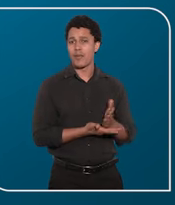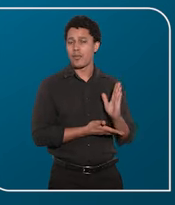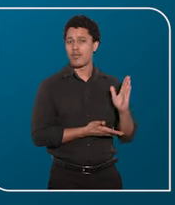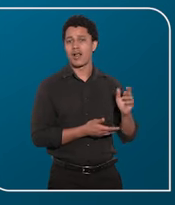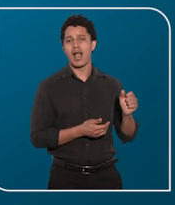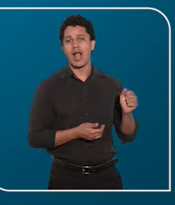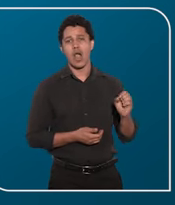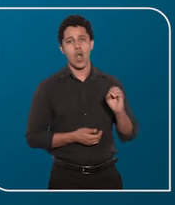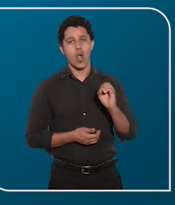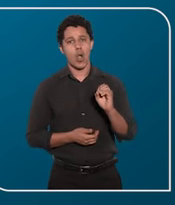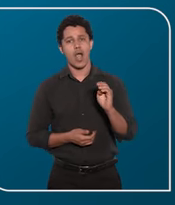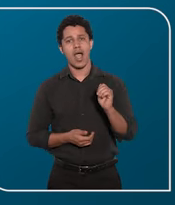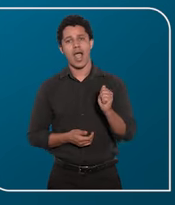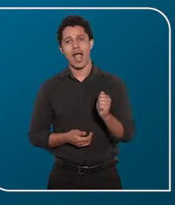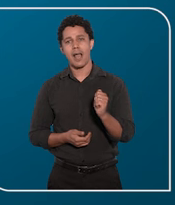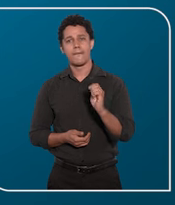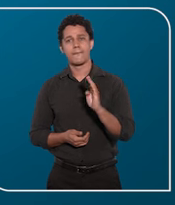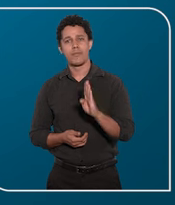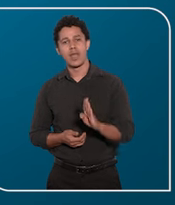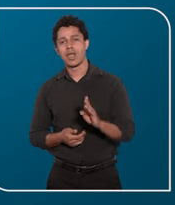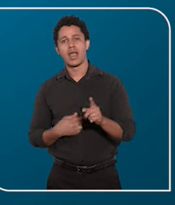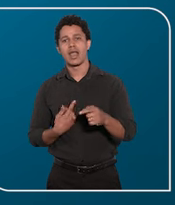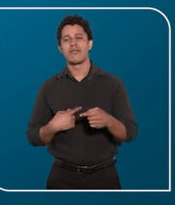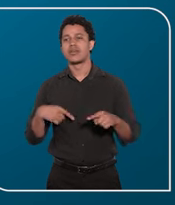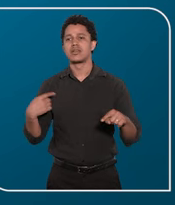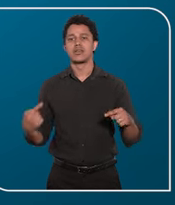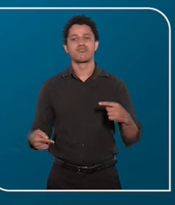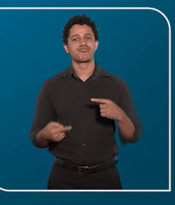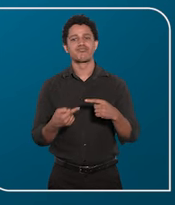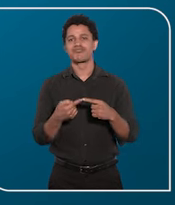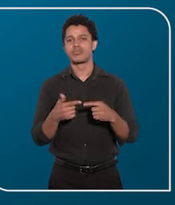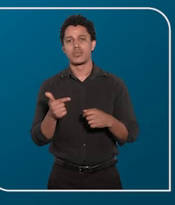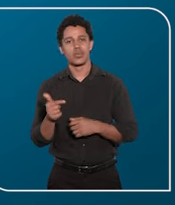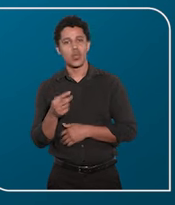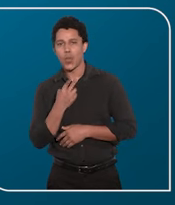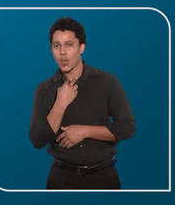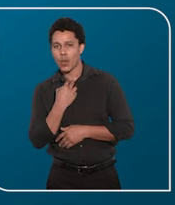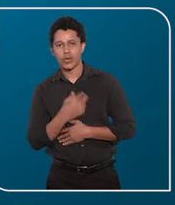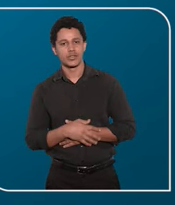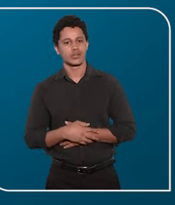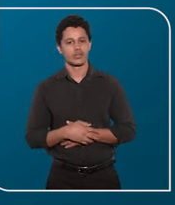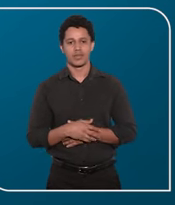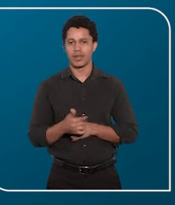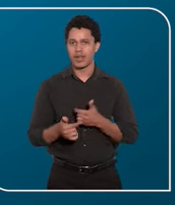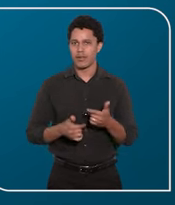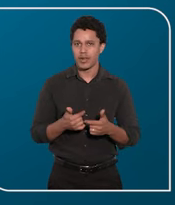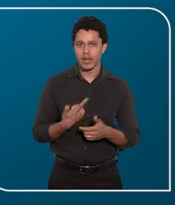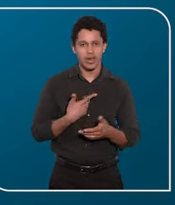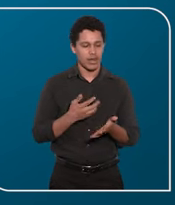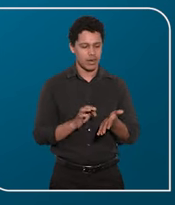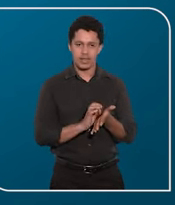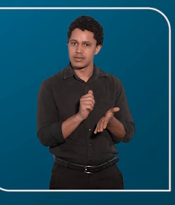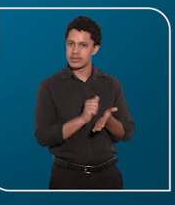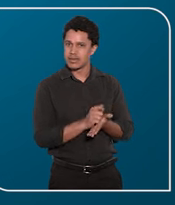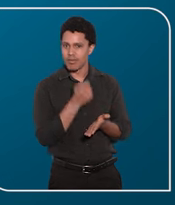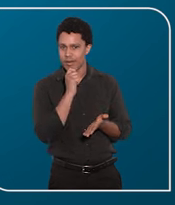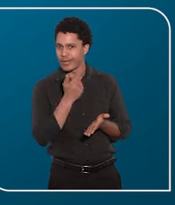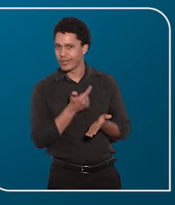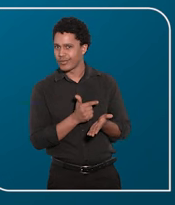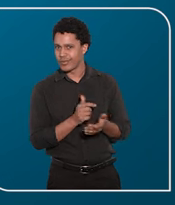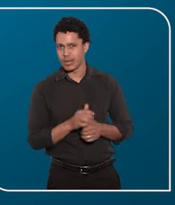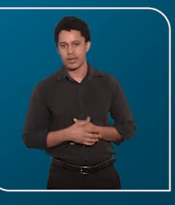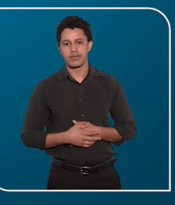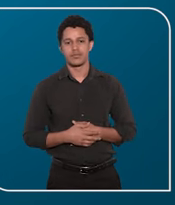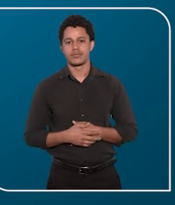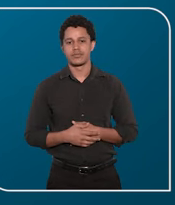as atividades incompatíveis com a advocacia. Não pode obter ou vai ter a sua inscrição na OAB indeferida aquele